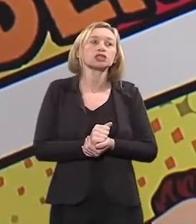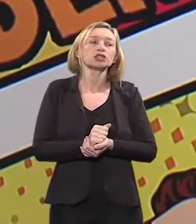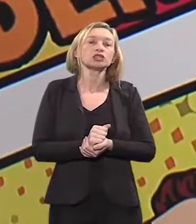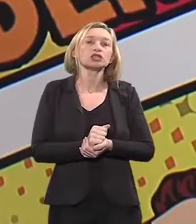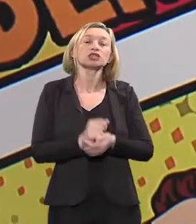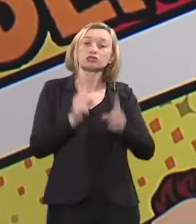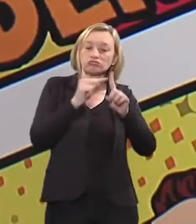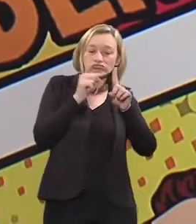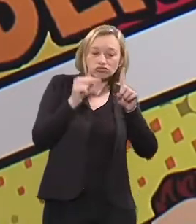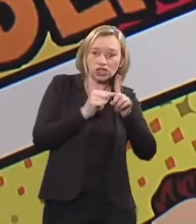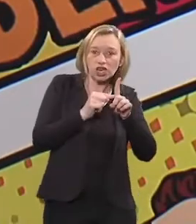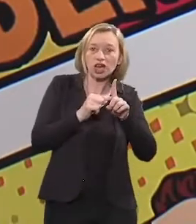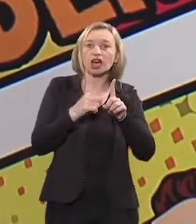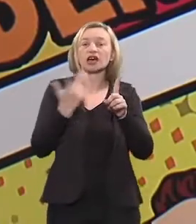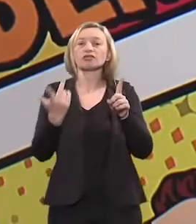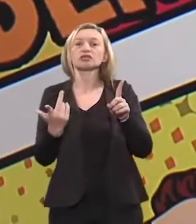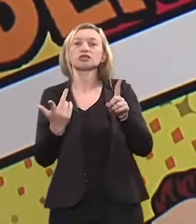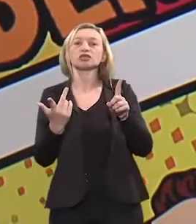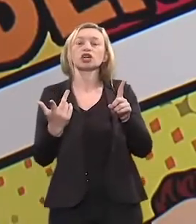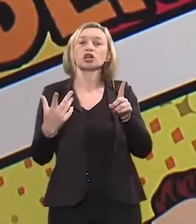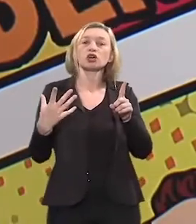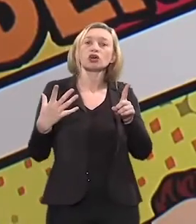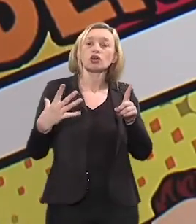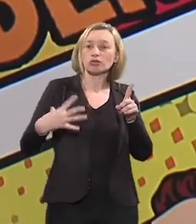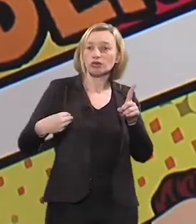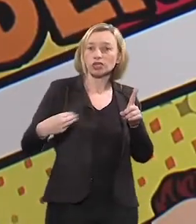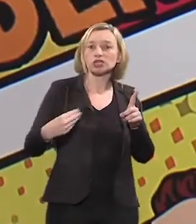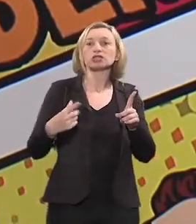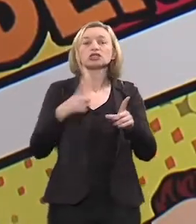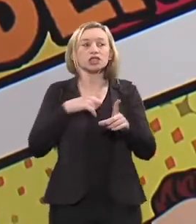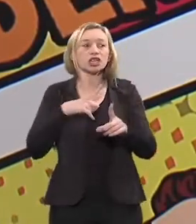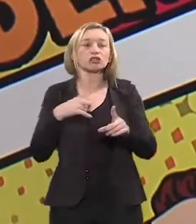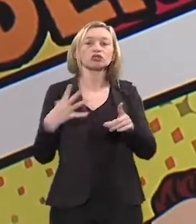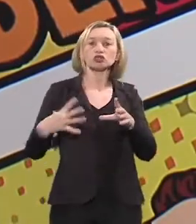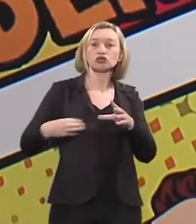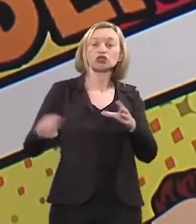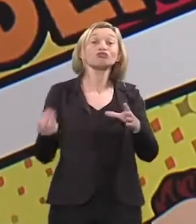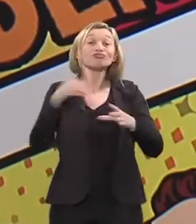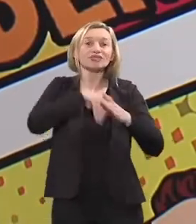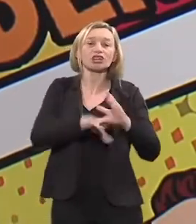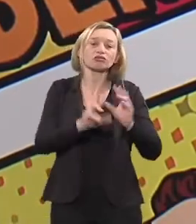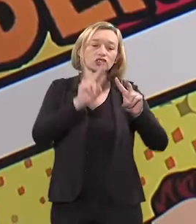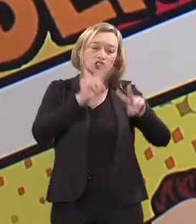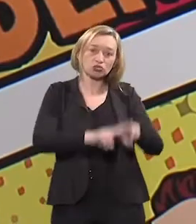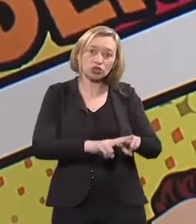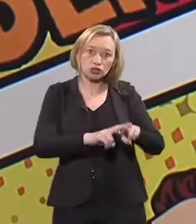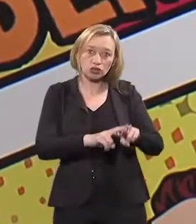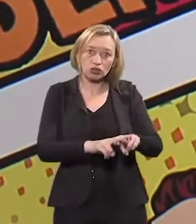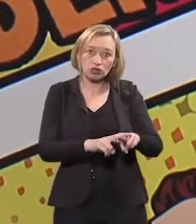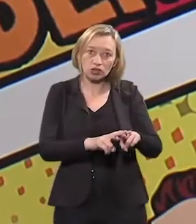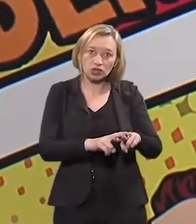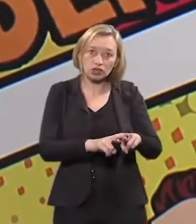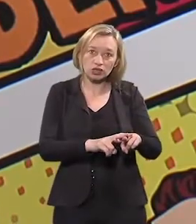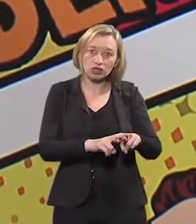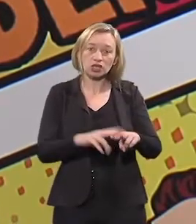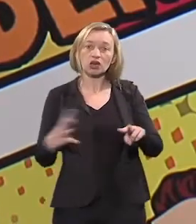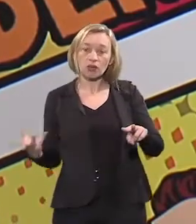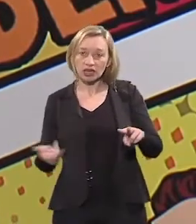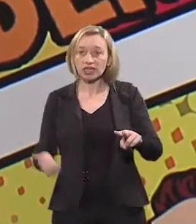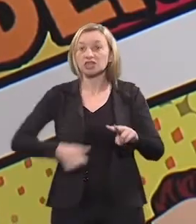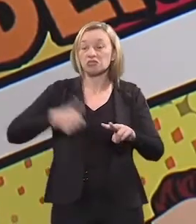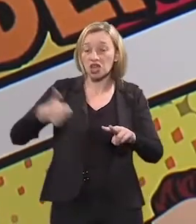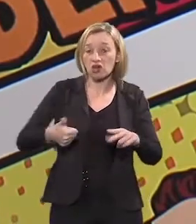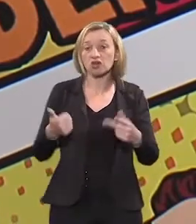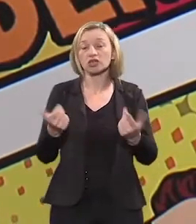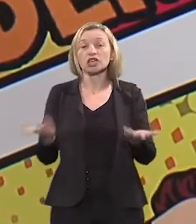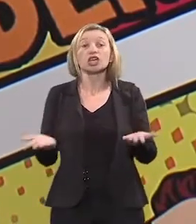estão nessas condições de grávida ou lactantes, né? Terem seus filhos dentro dessas prisões em condições